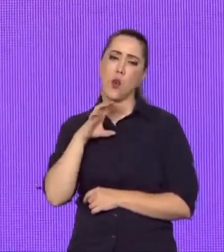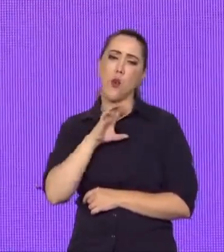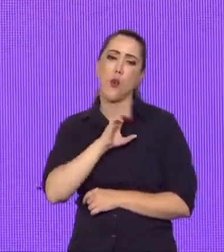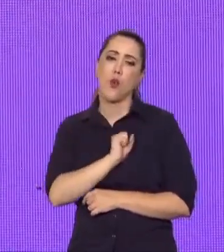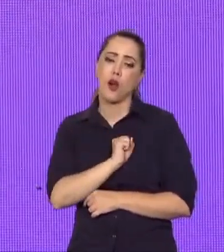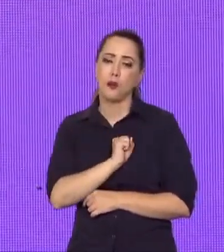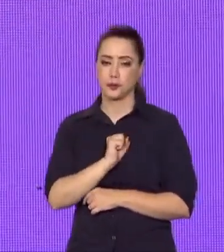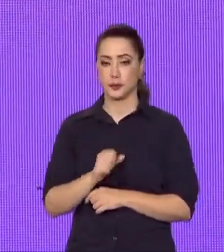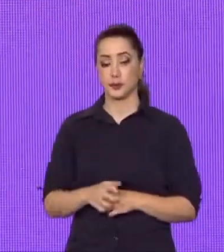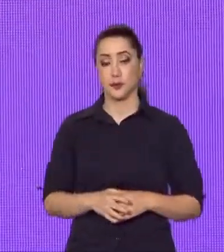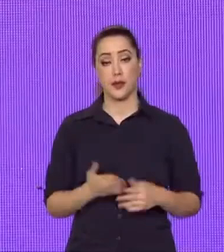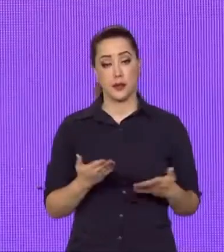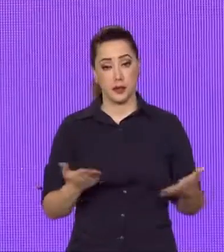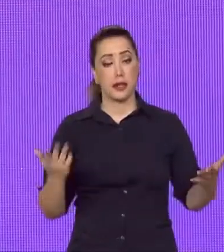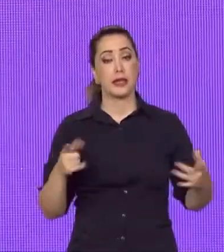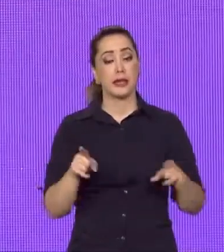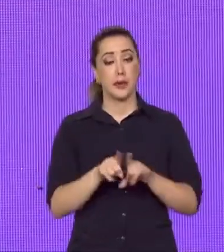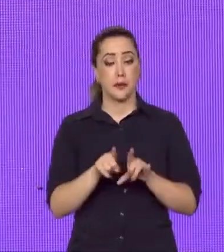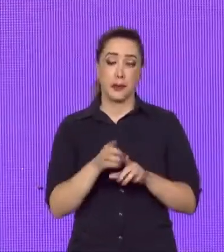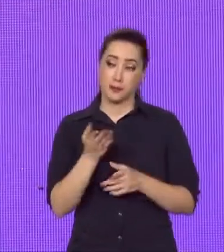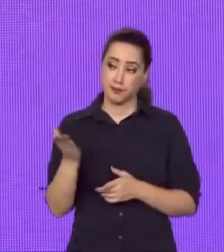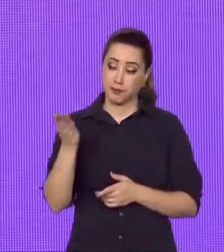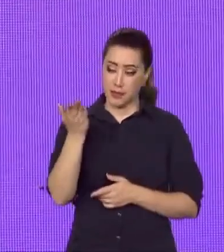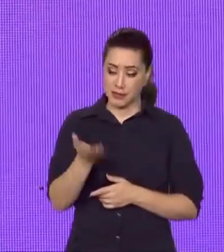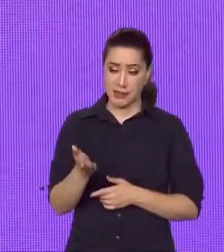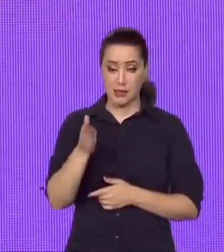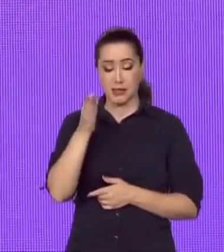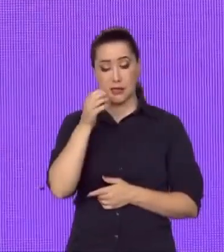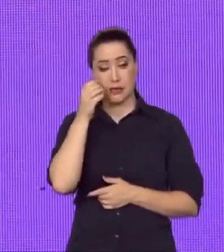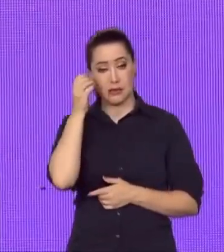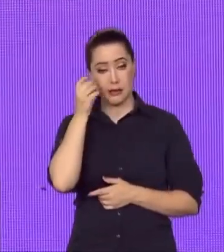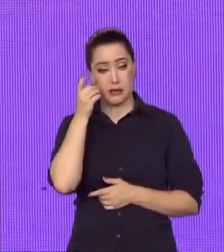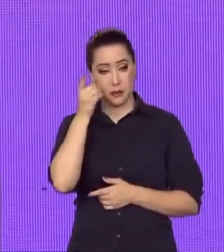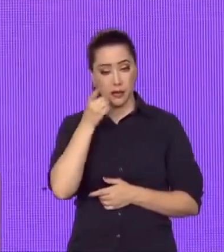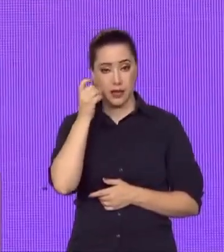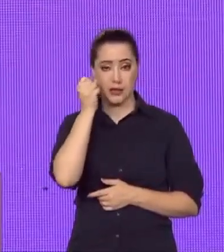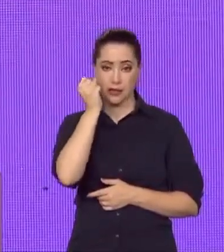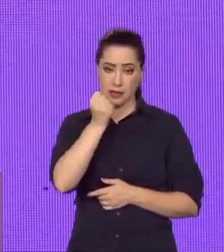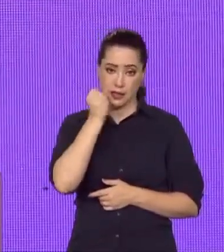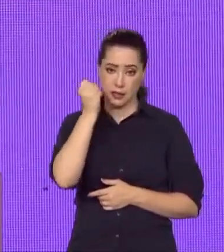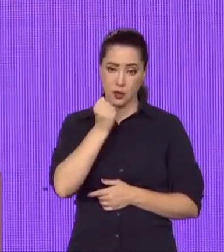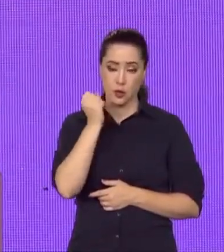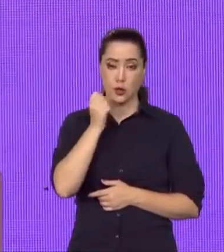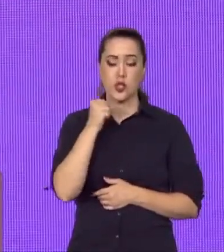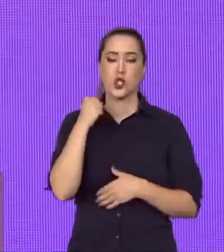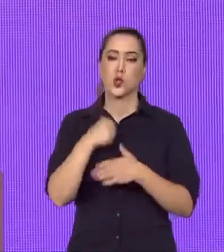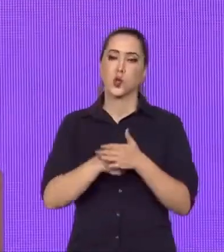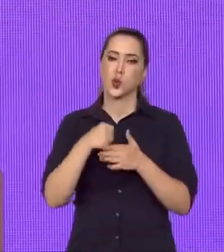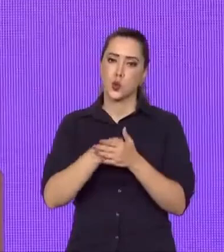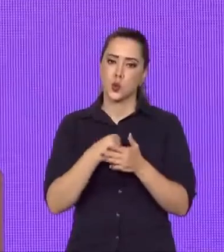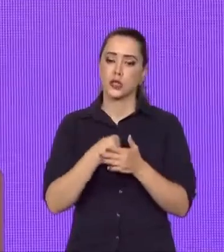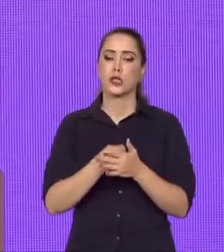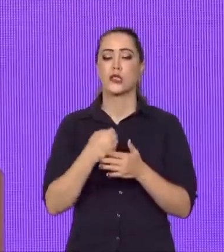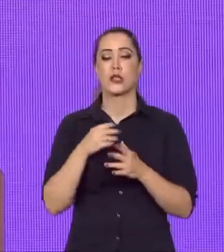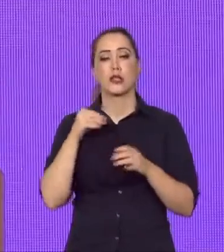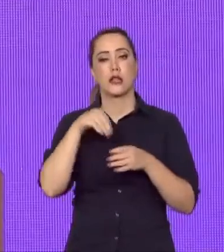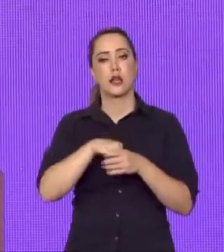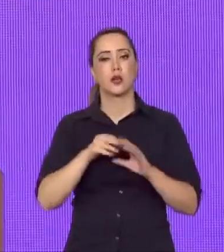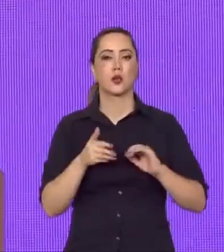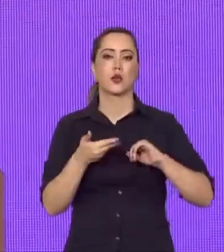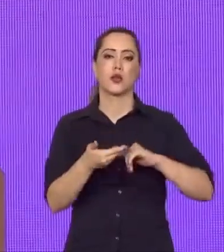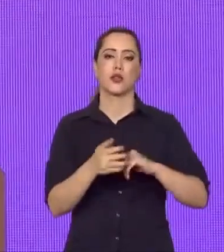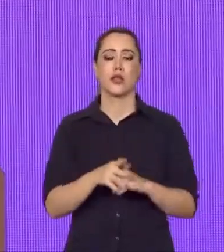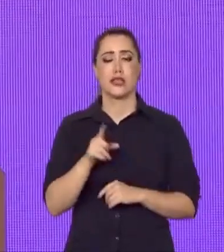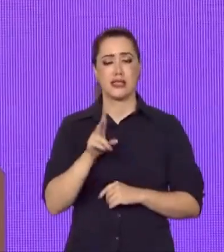Parlamentares que enfrentam diariamente ataques no legislativo mais conservador dos últimos tempos. Elas têm sofrido ameaças